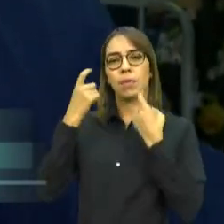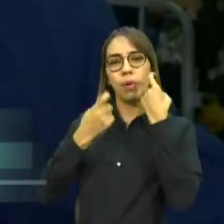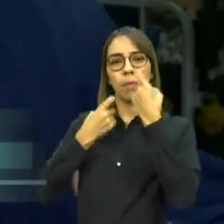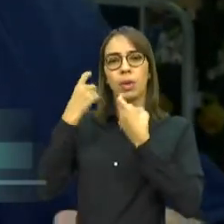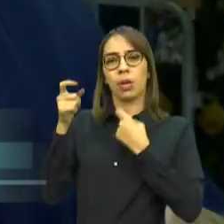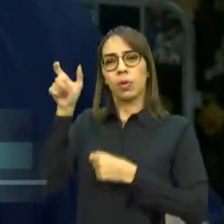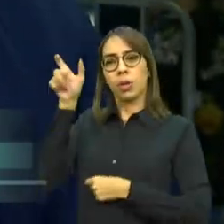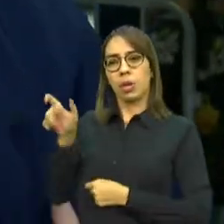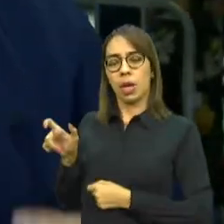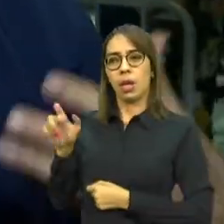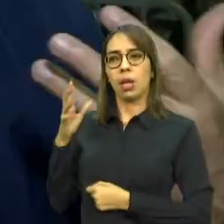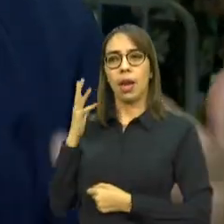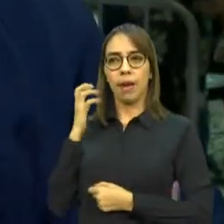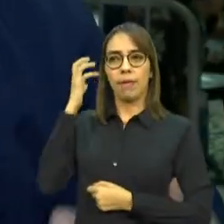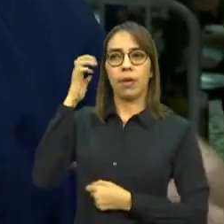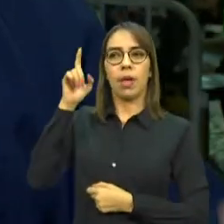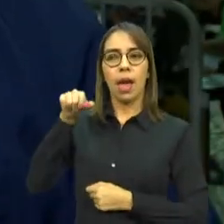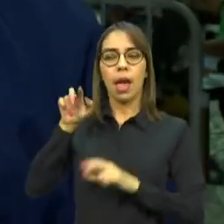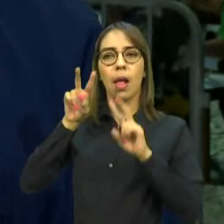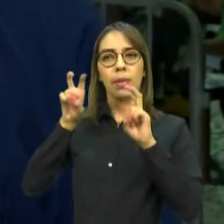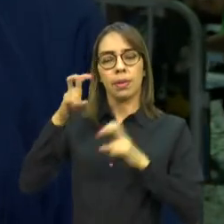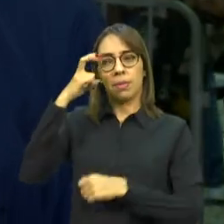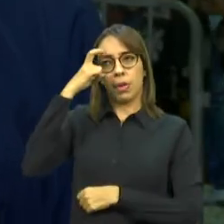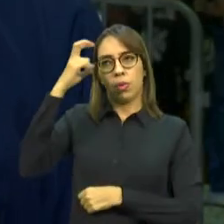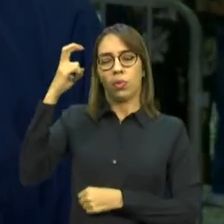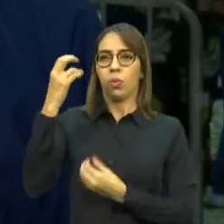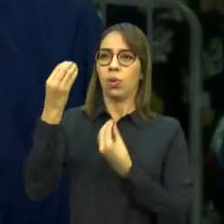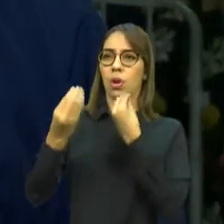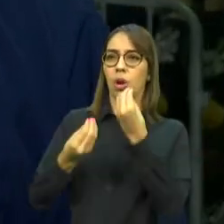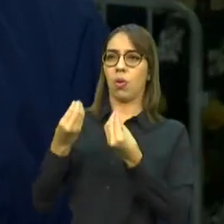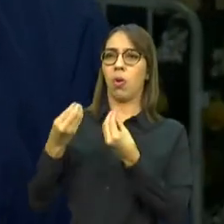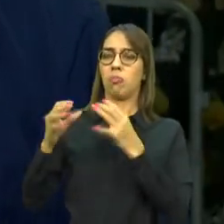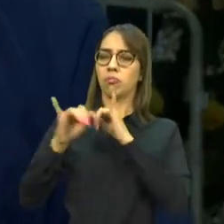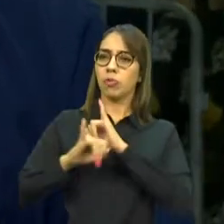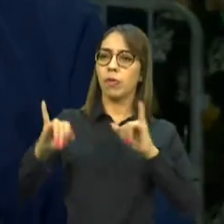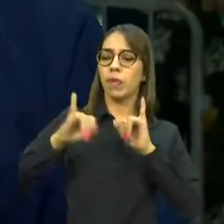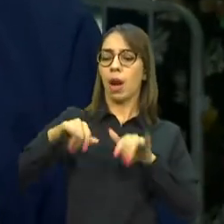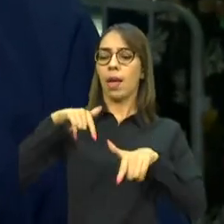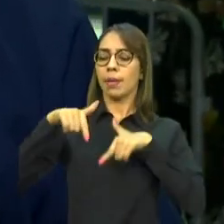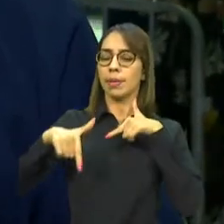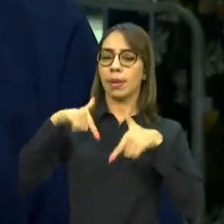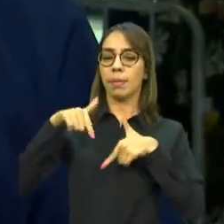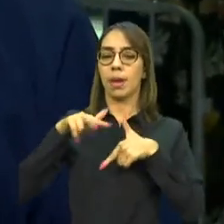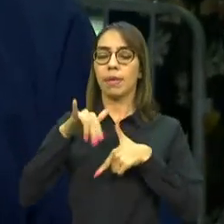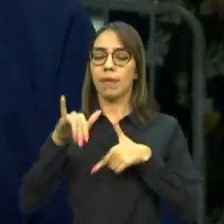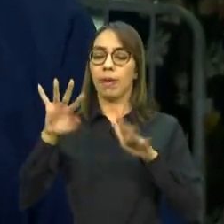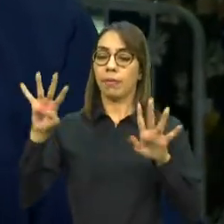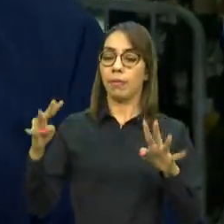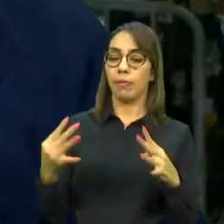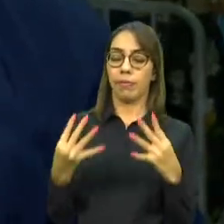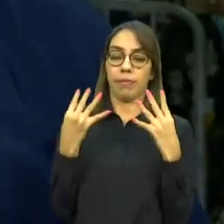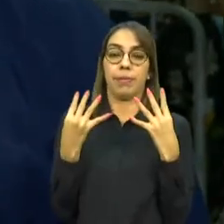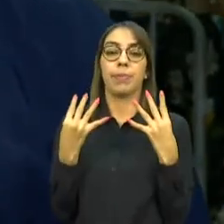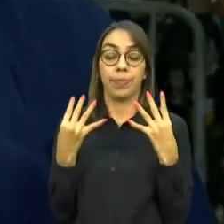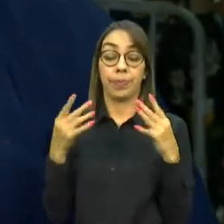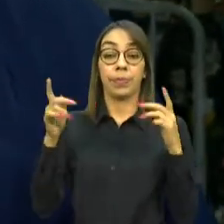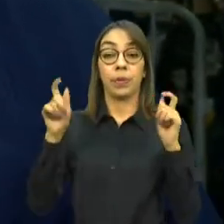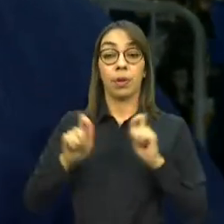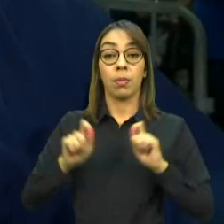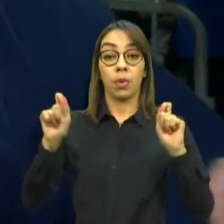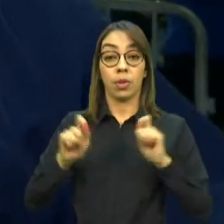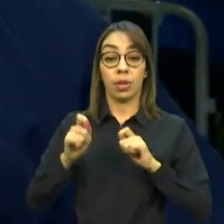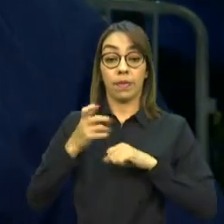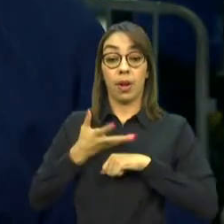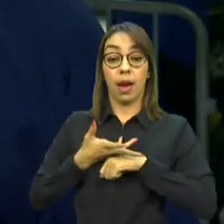cultura, né? Ou seja, como trabalhar para dar também maior visibilidade aos artistas